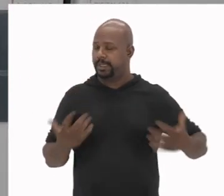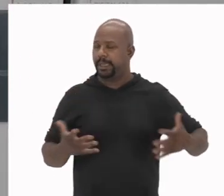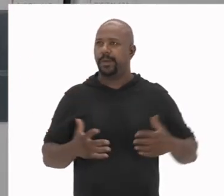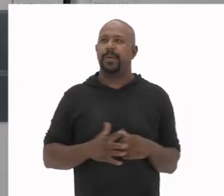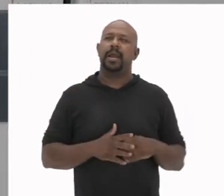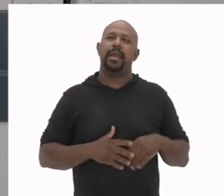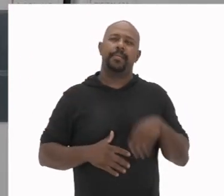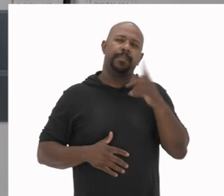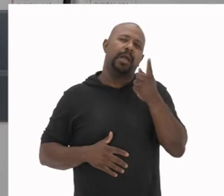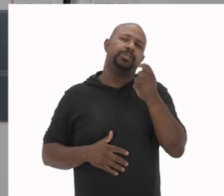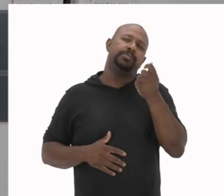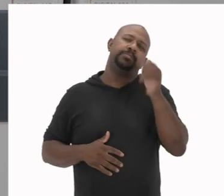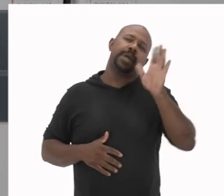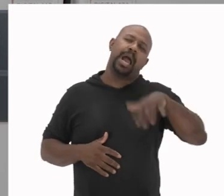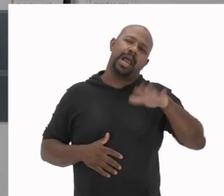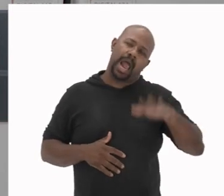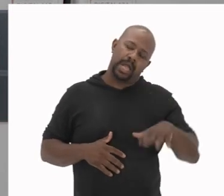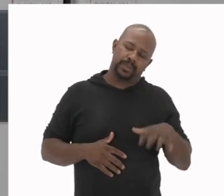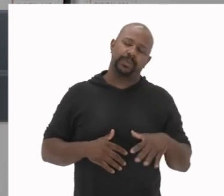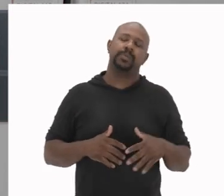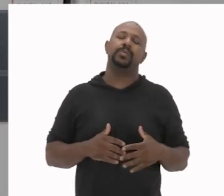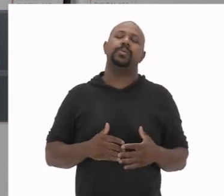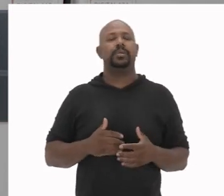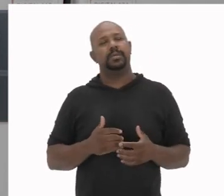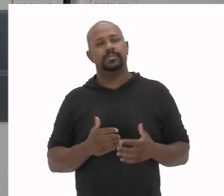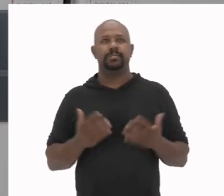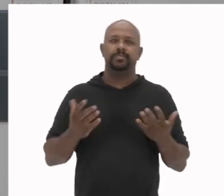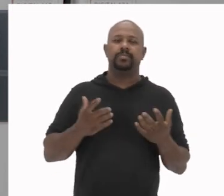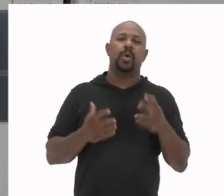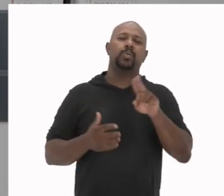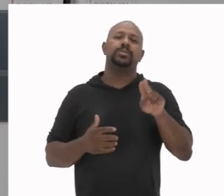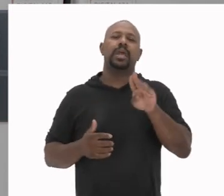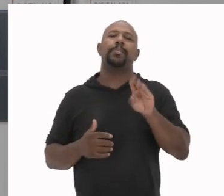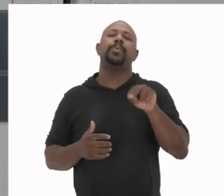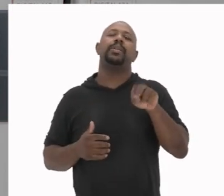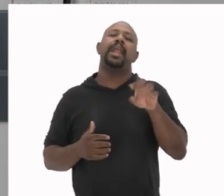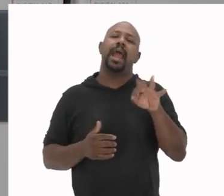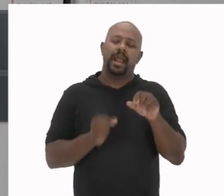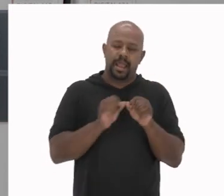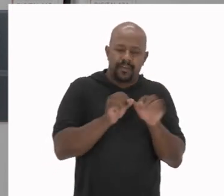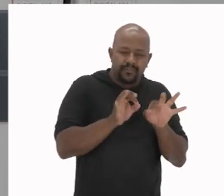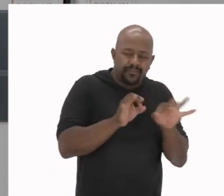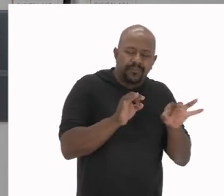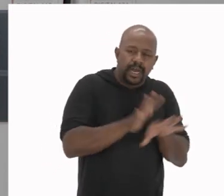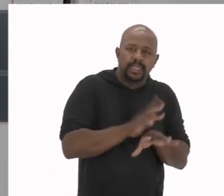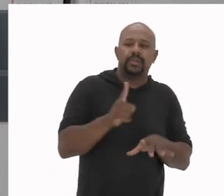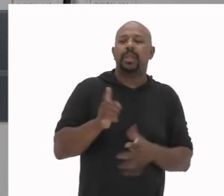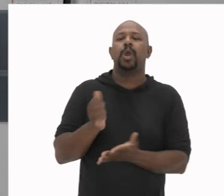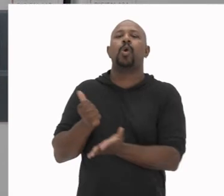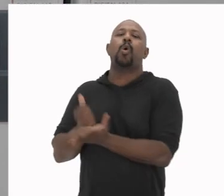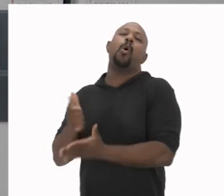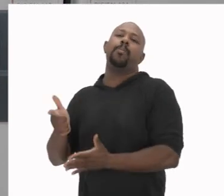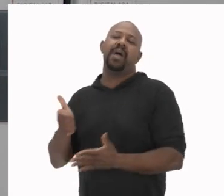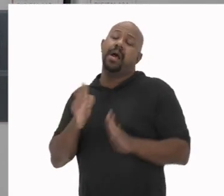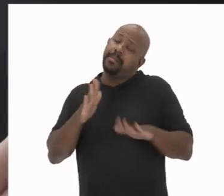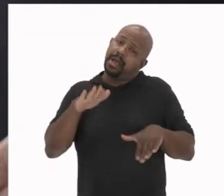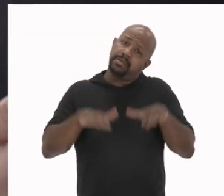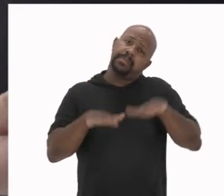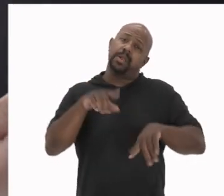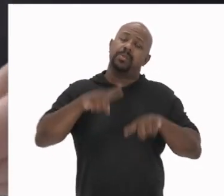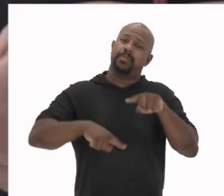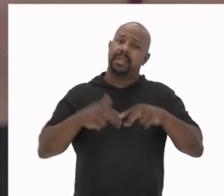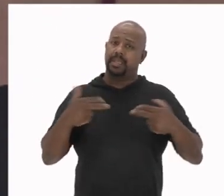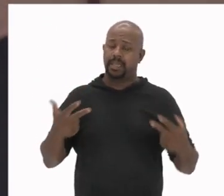então é mais barato, o custo-benefício é mais barato usar a boneca feita do que comprar